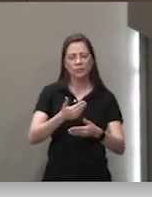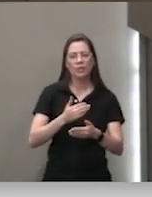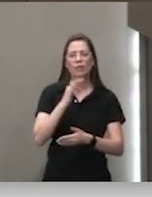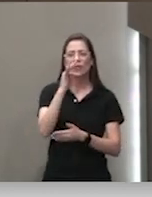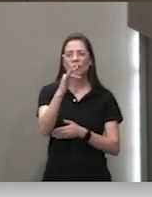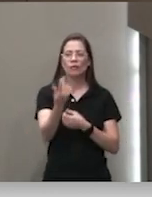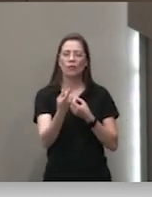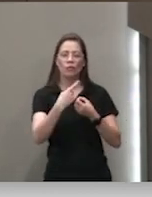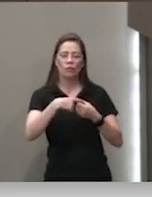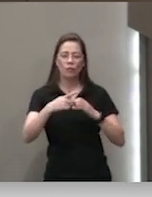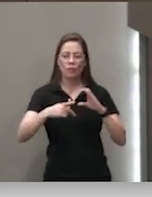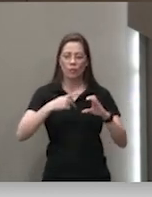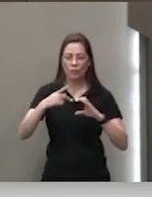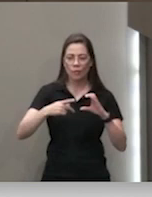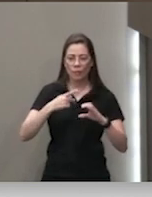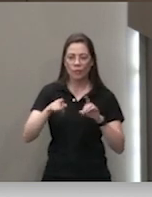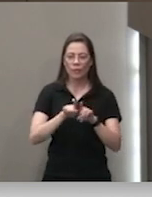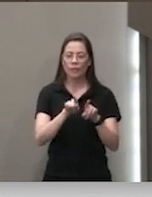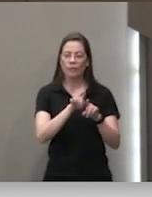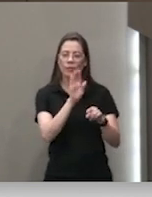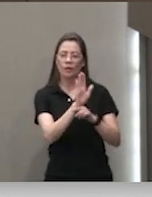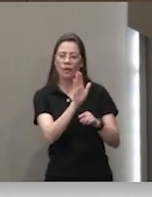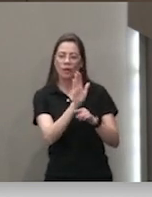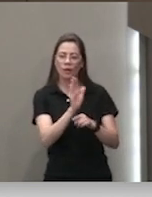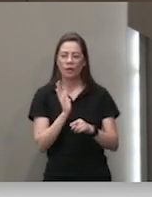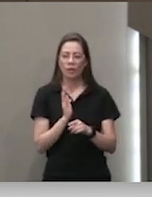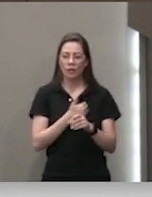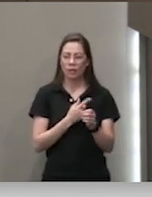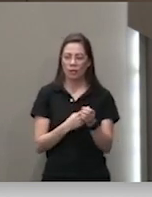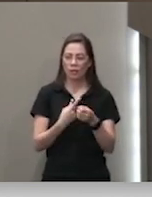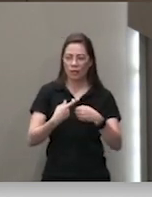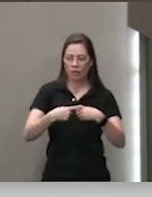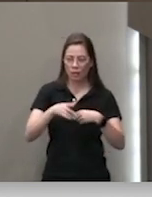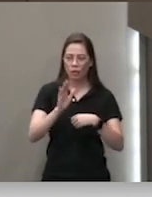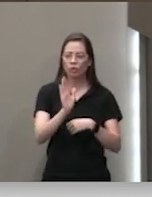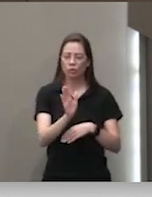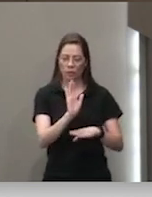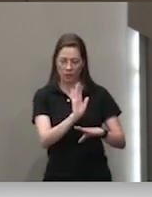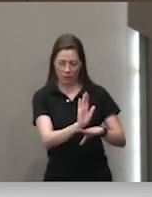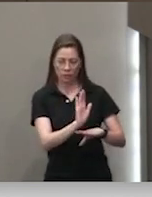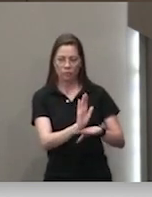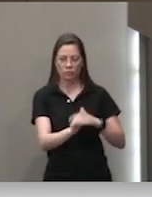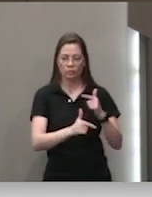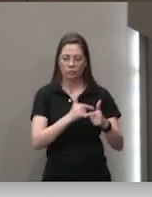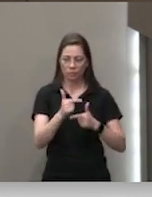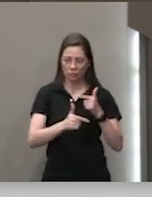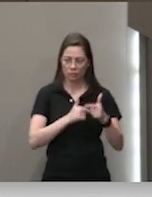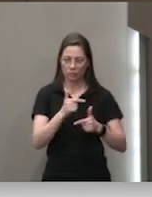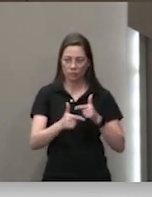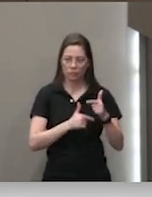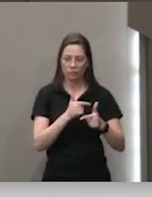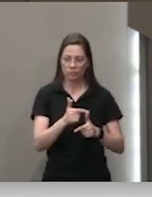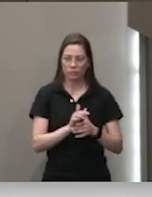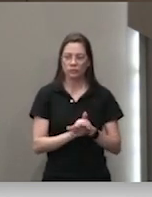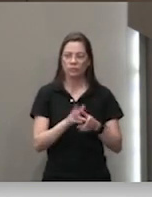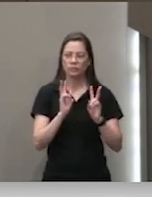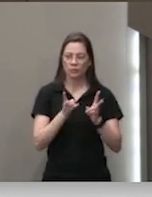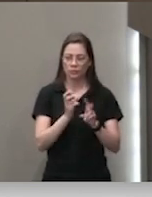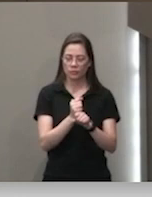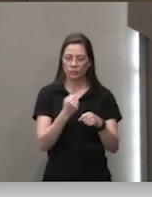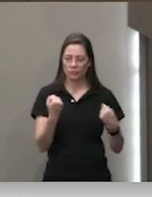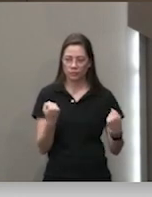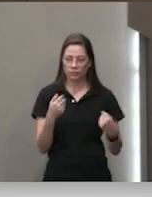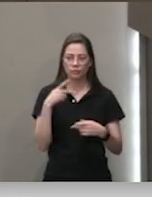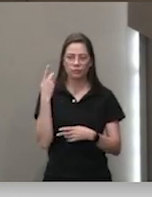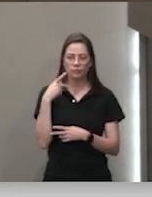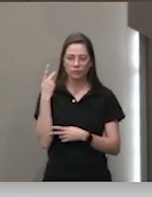poderá retornar novamente aqui e contribuir muito com a nossa cidade, como já contribuiu com o seu trabalho, como sendo um grande